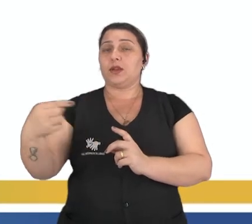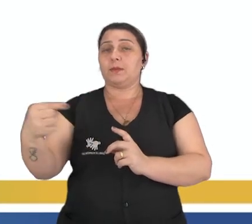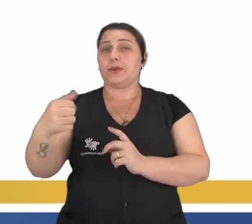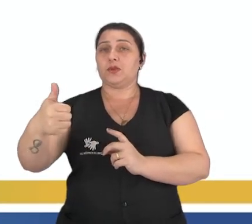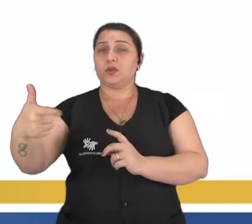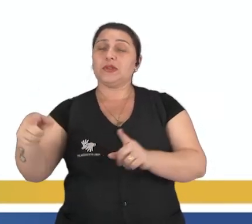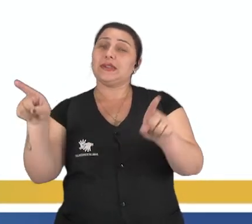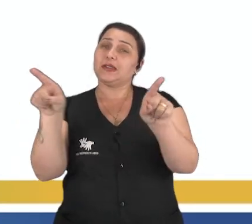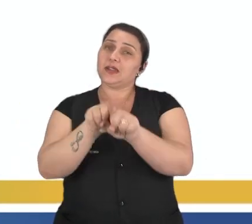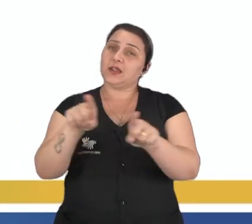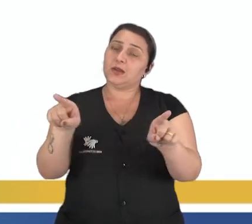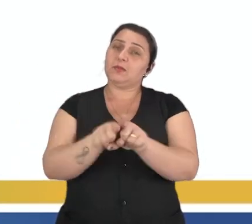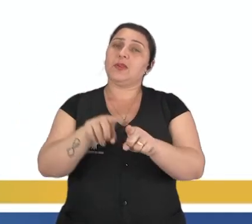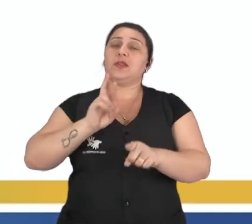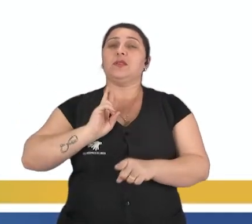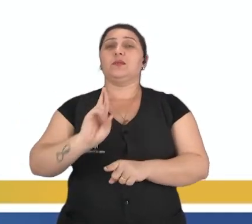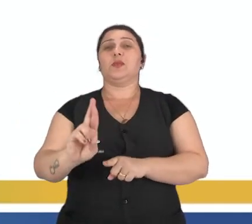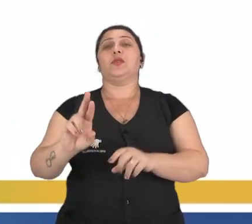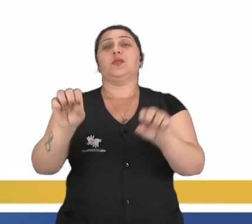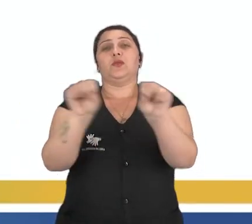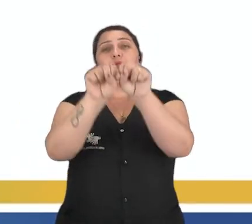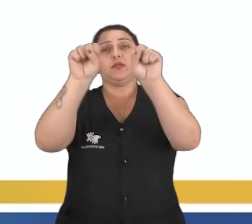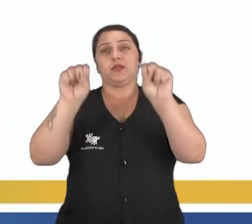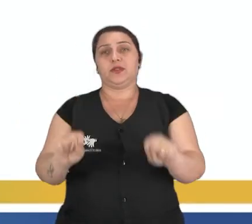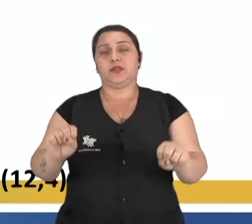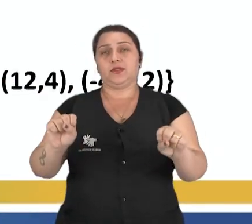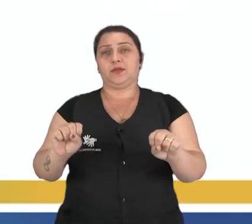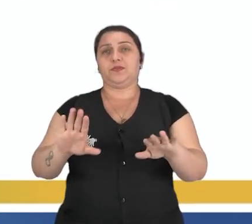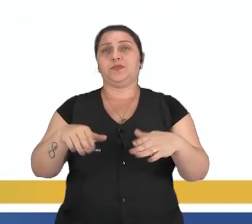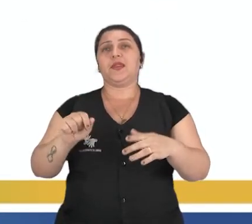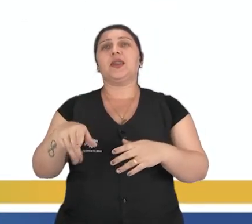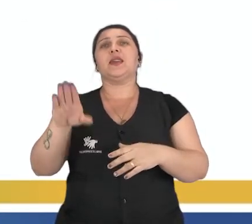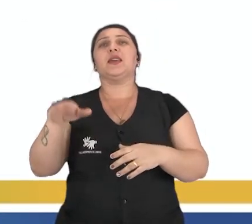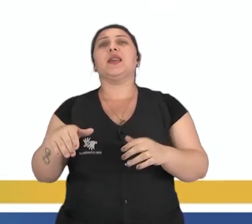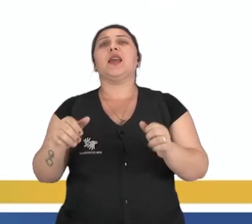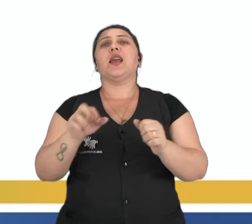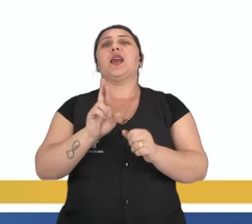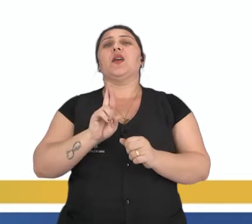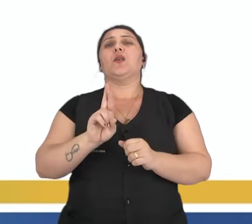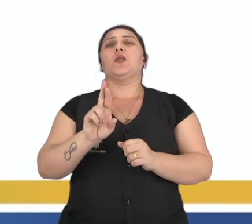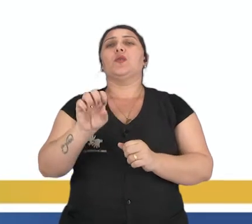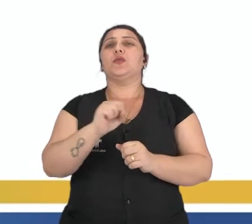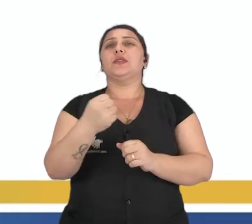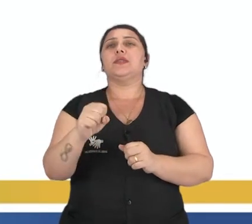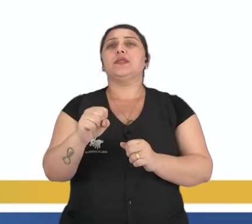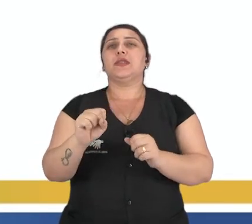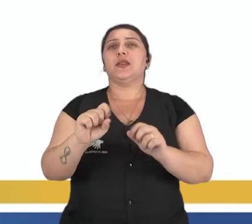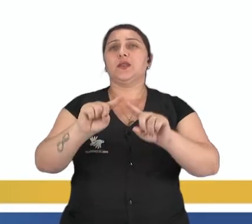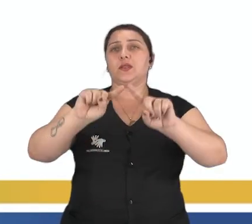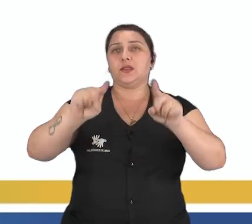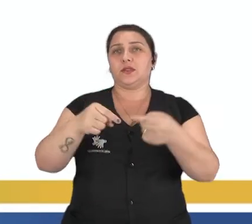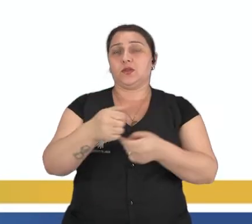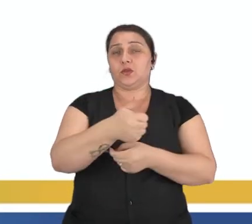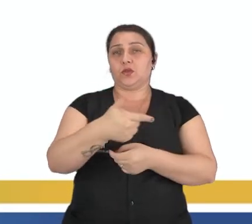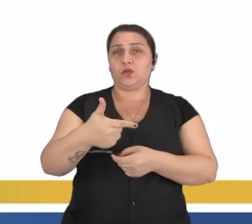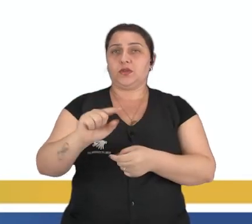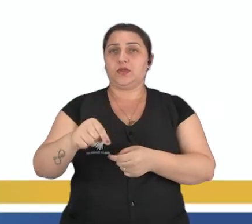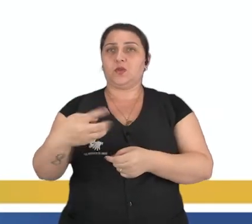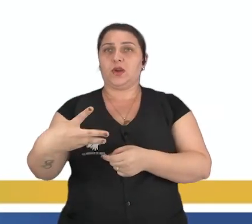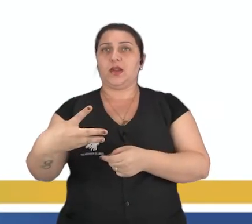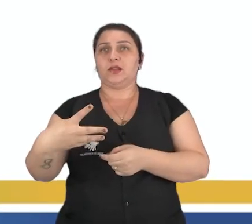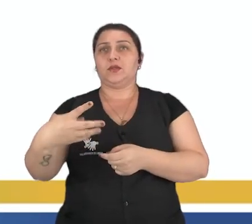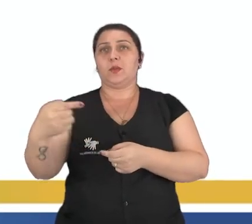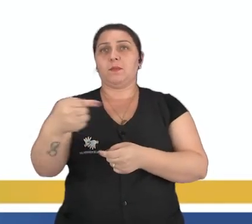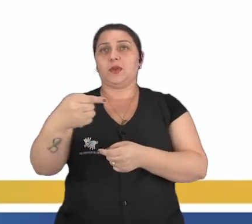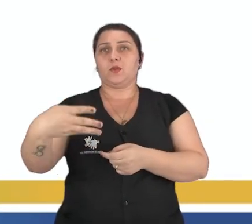12 também é solução do sistema. Então, quem é o conjunto de solução desse sistema? Os pares ordenados 12 e 4